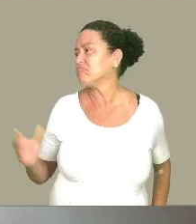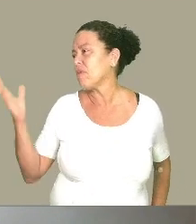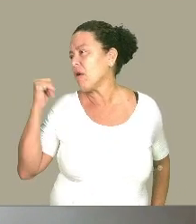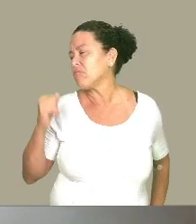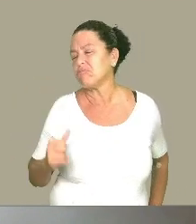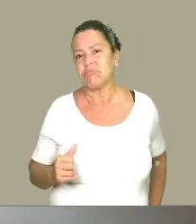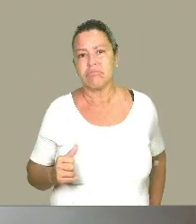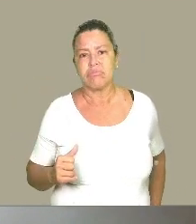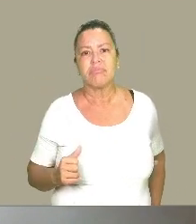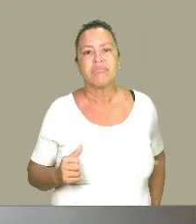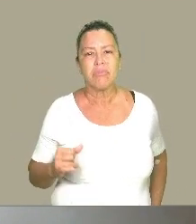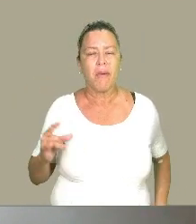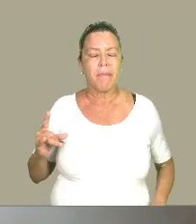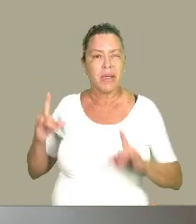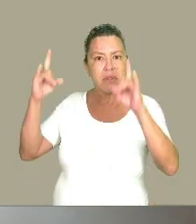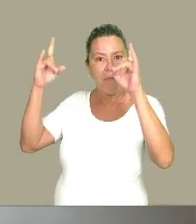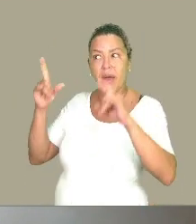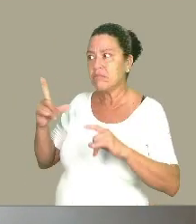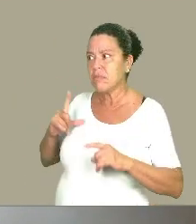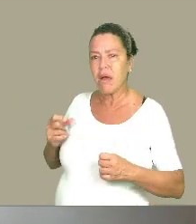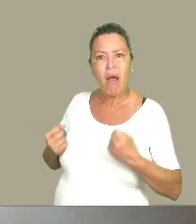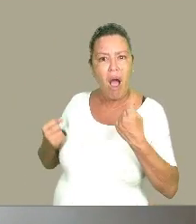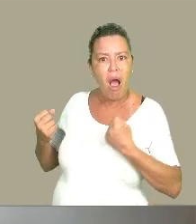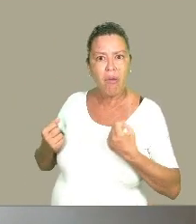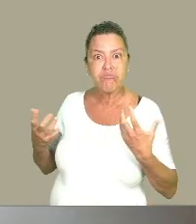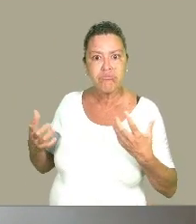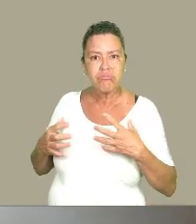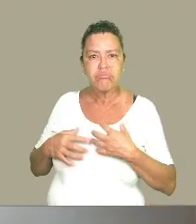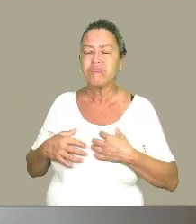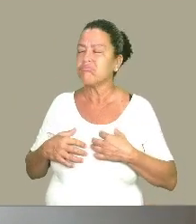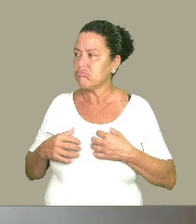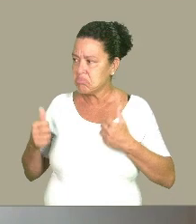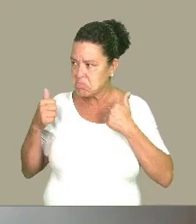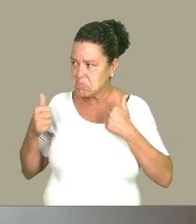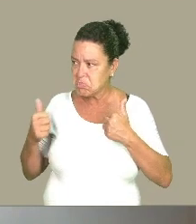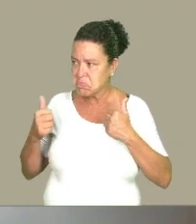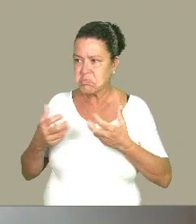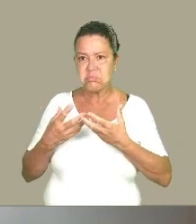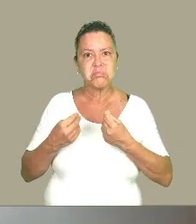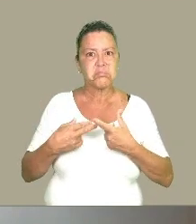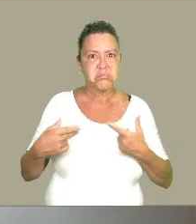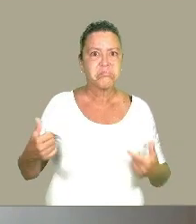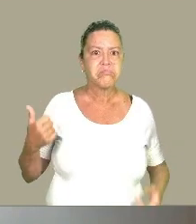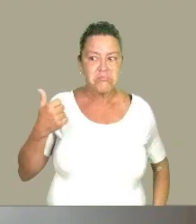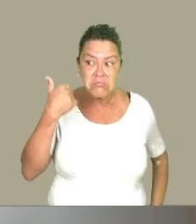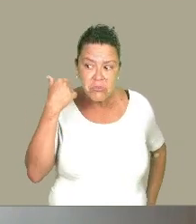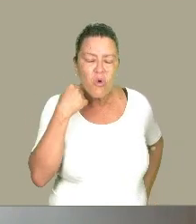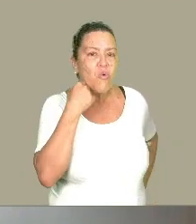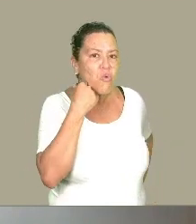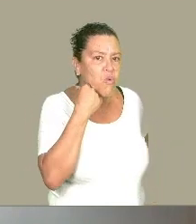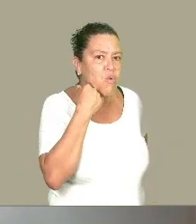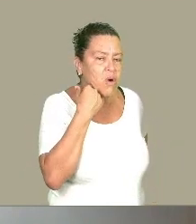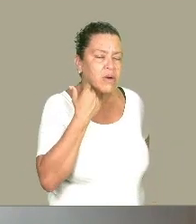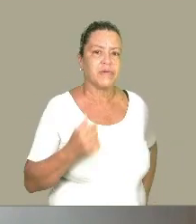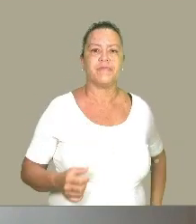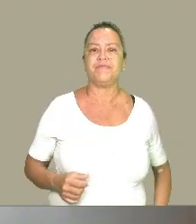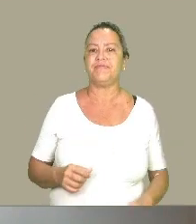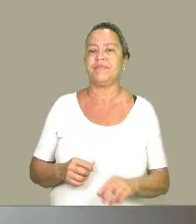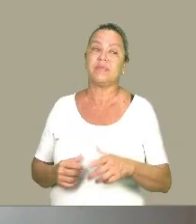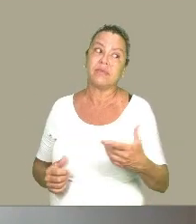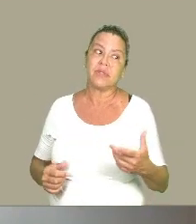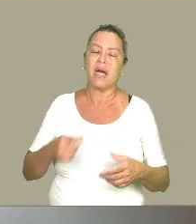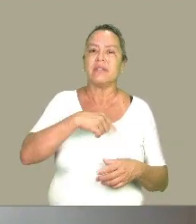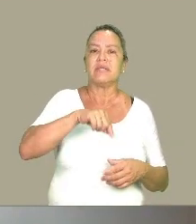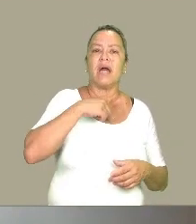ali no apartamento, no carro, né? Naqueles bens que aquela outra pessoa possui. Outros um